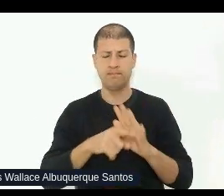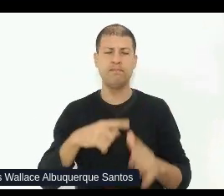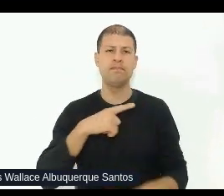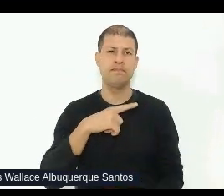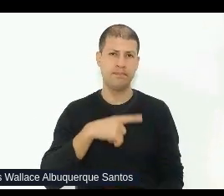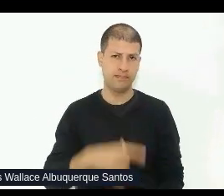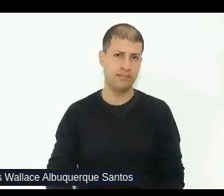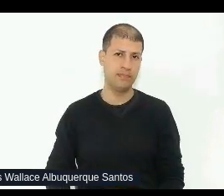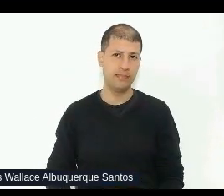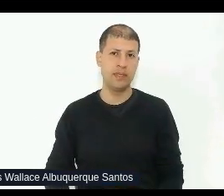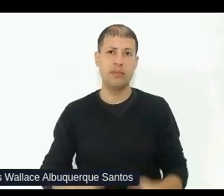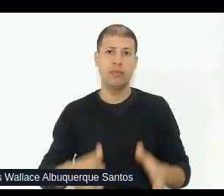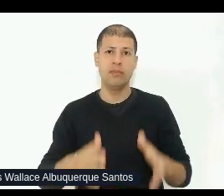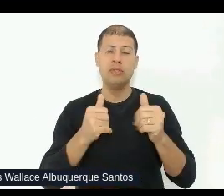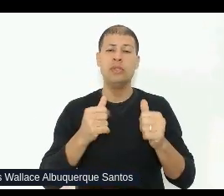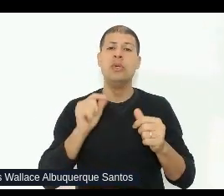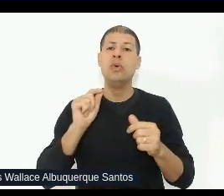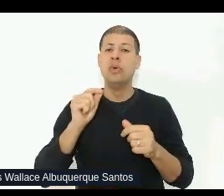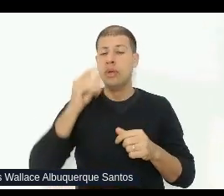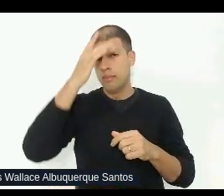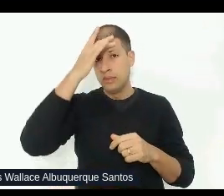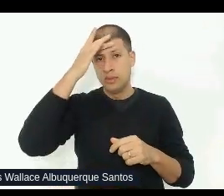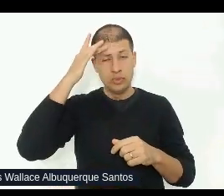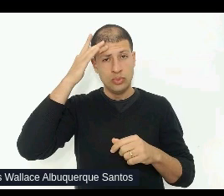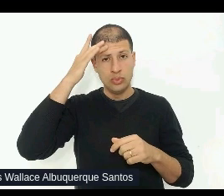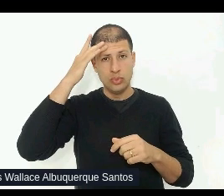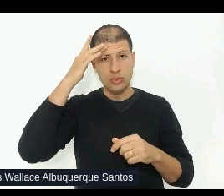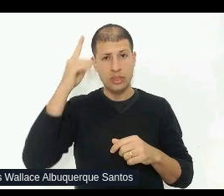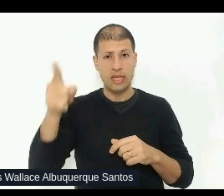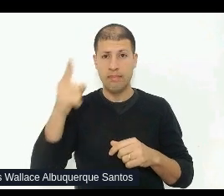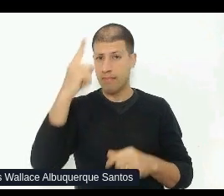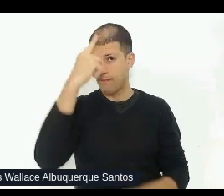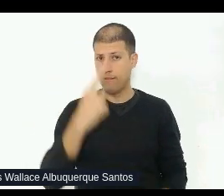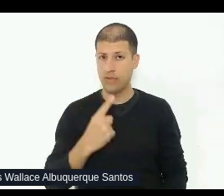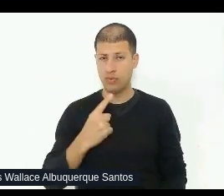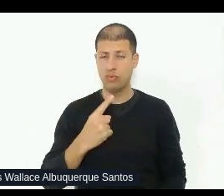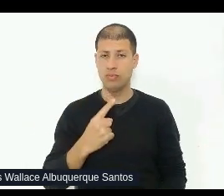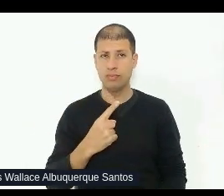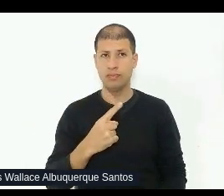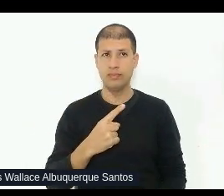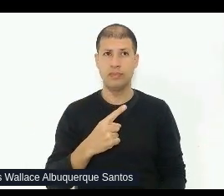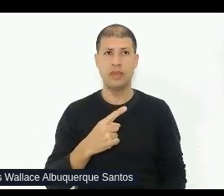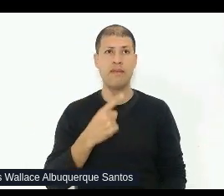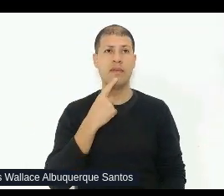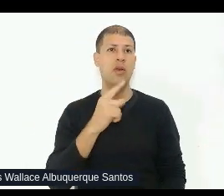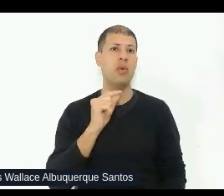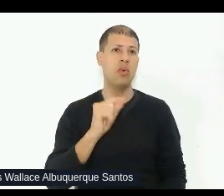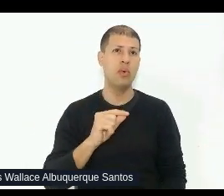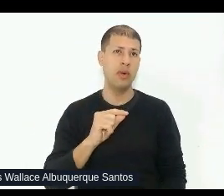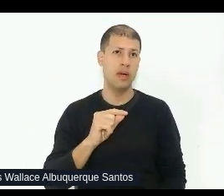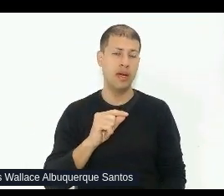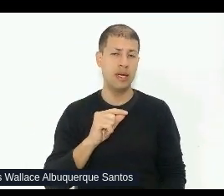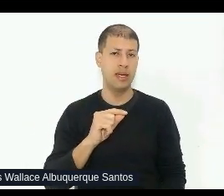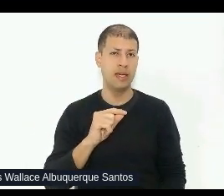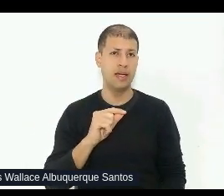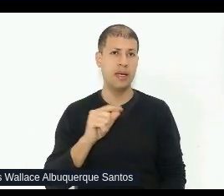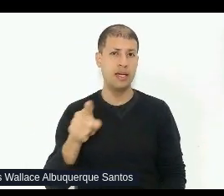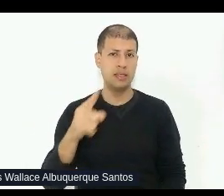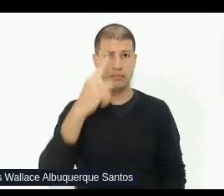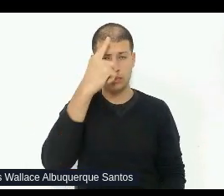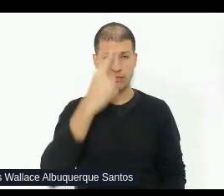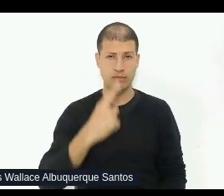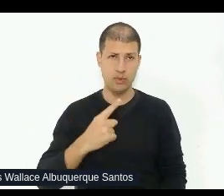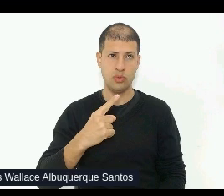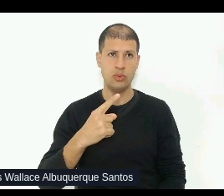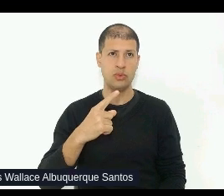pedi pessoas, né, daquele perfil e elas não tinham. Eles falaram que assim, esse perfil a gente só